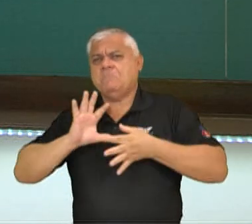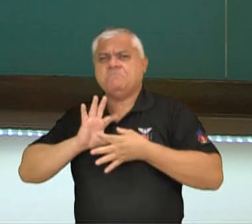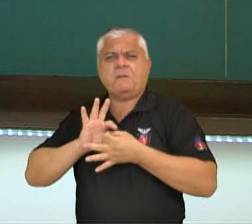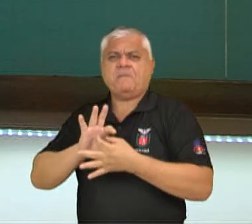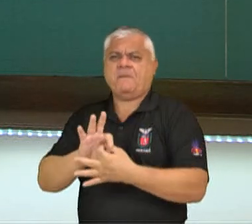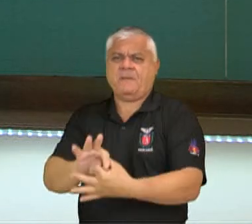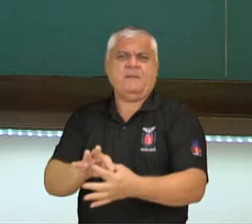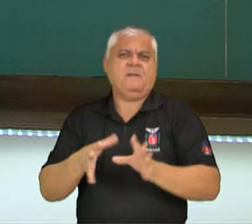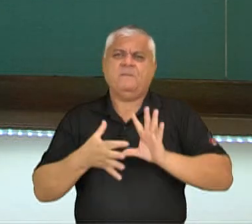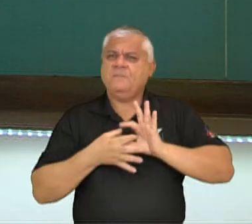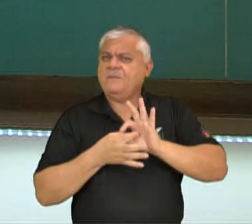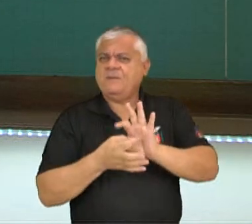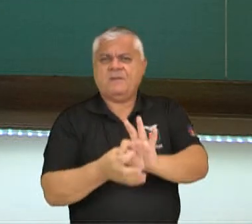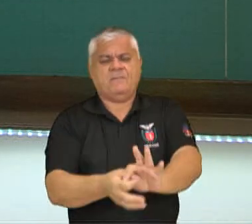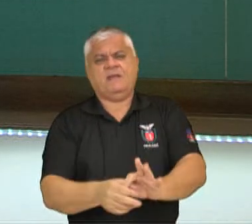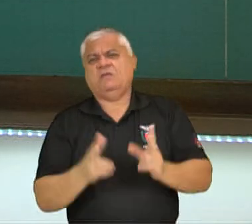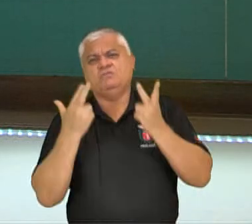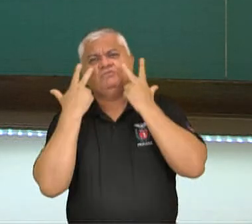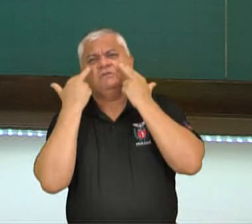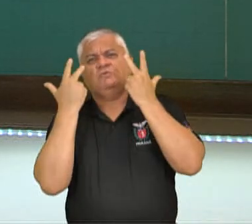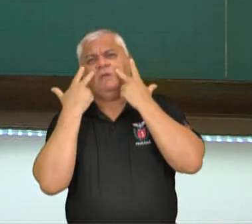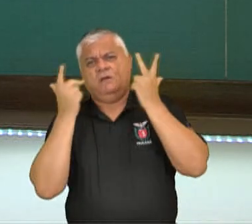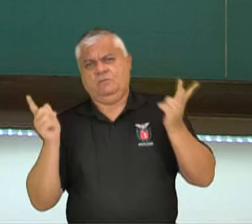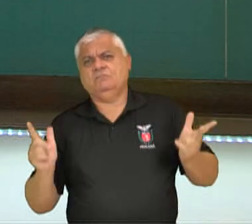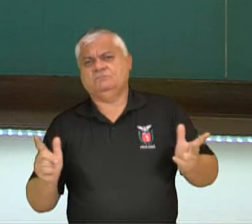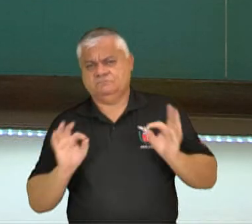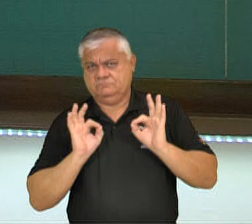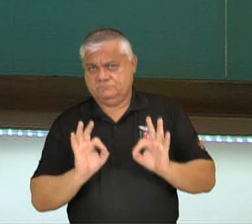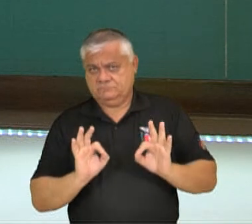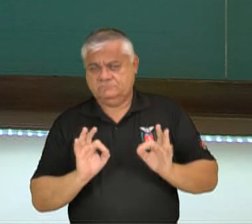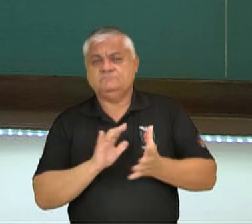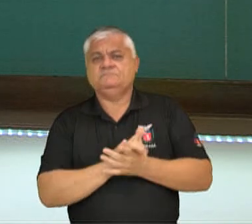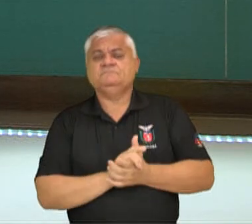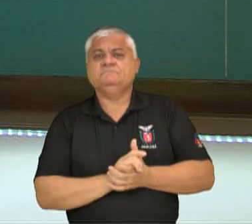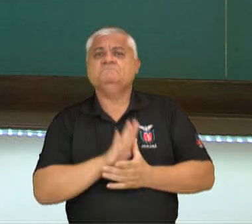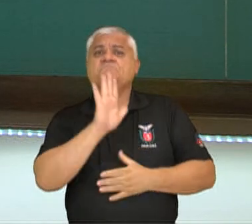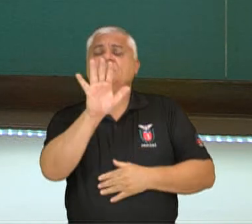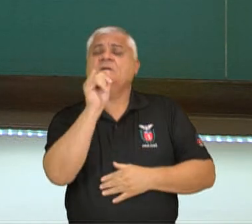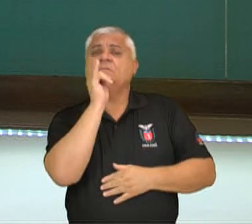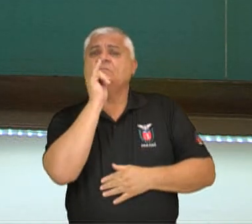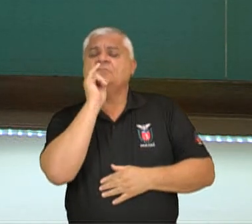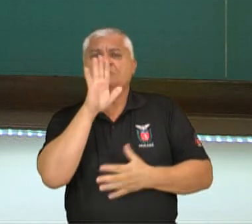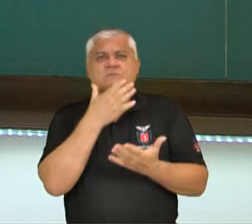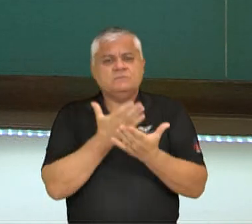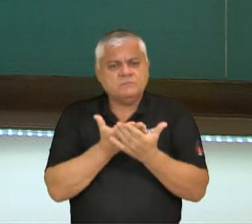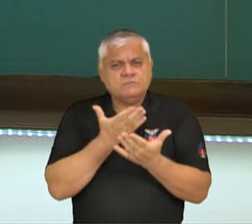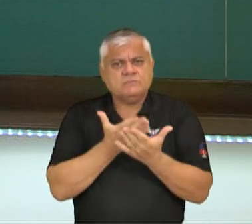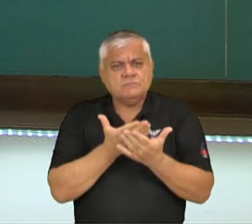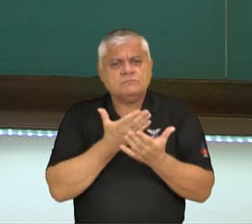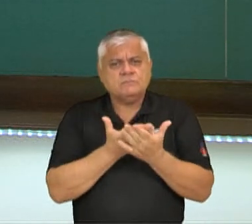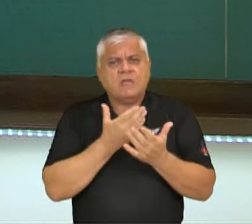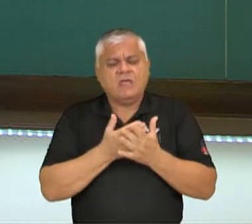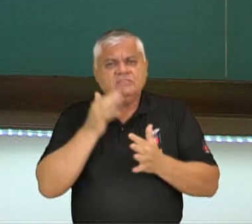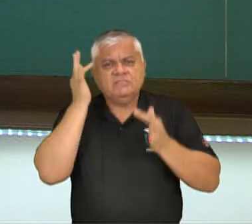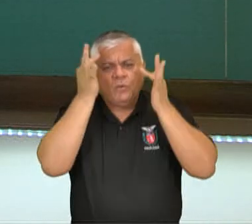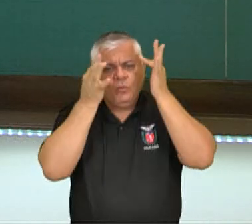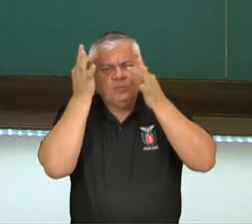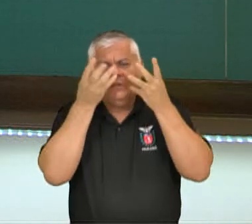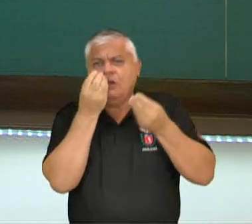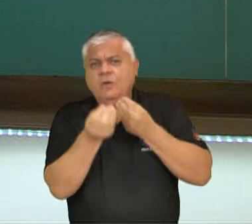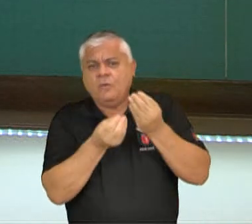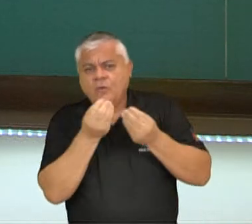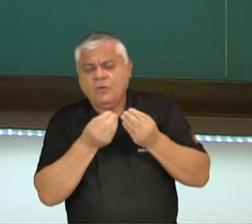sendo aprendidos de forma assim meio que natural. Mas quando a gente vai estudar a capoeira, a gente dá